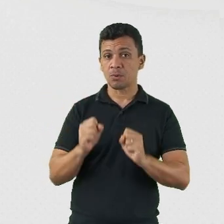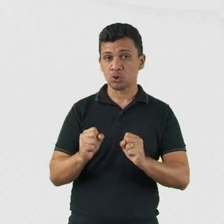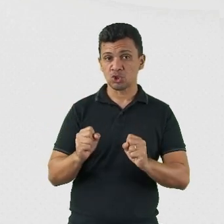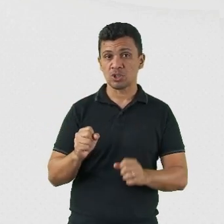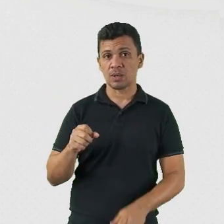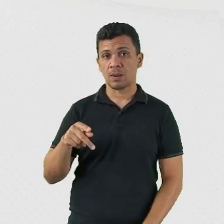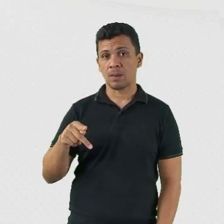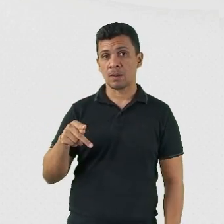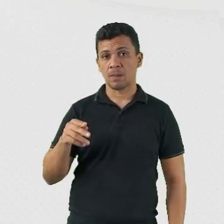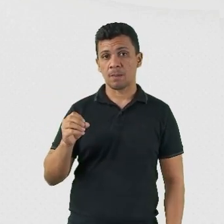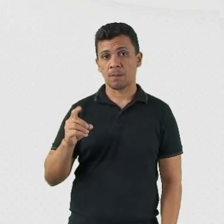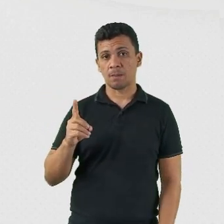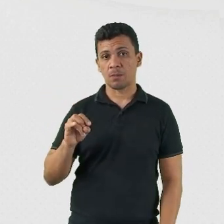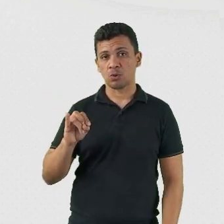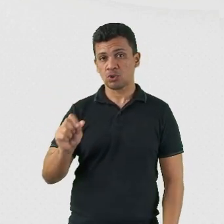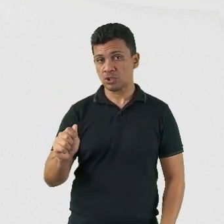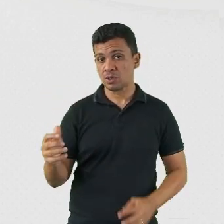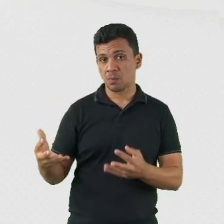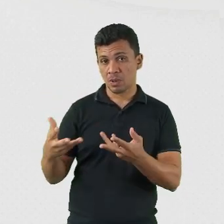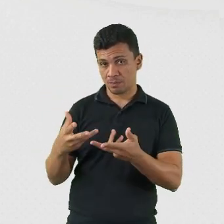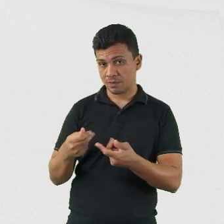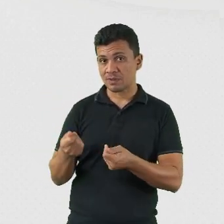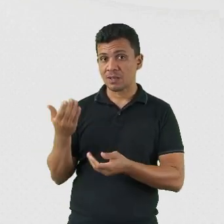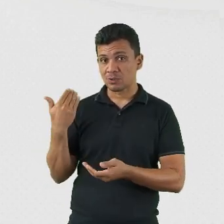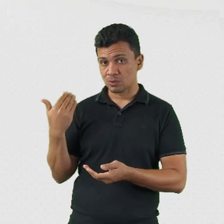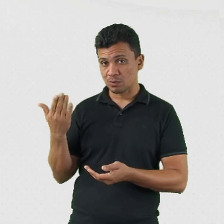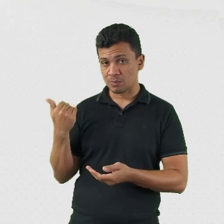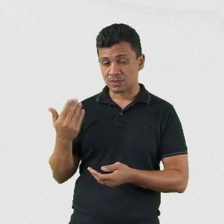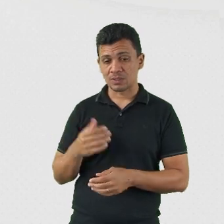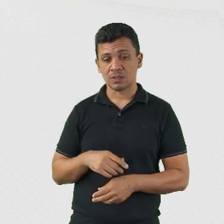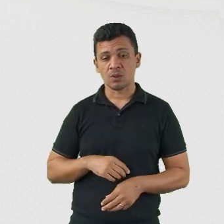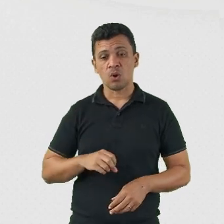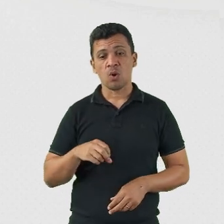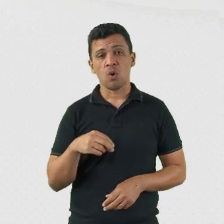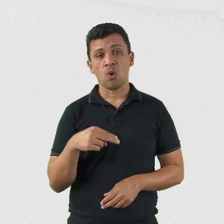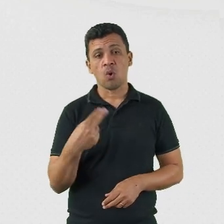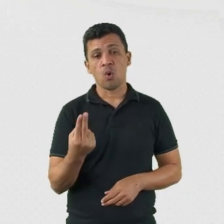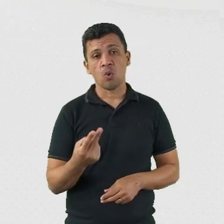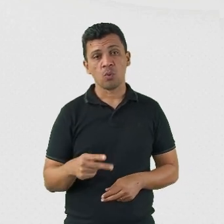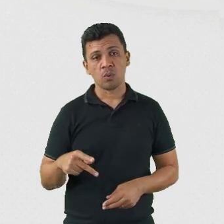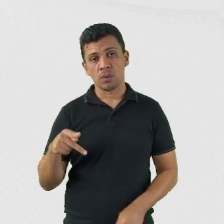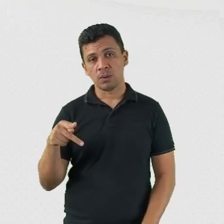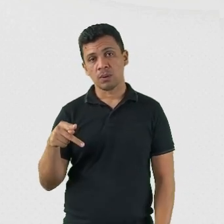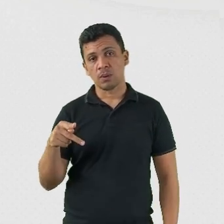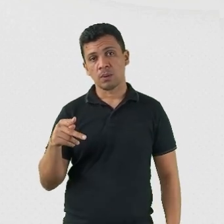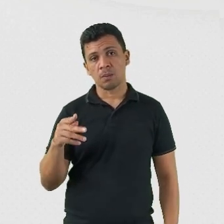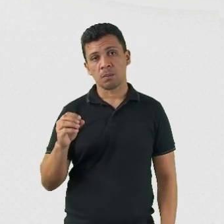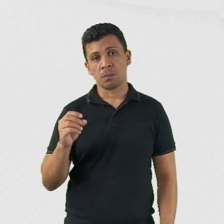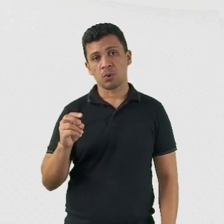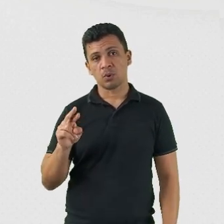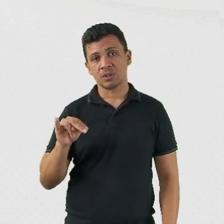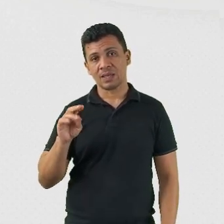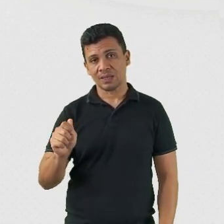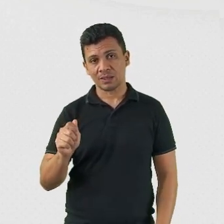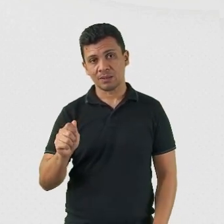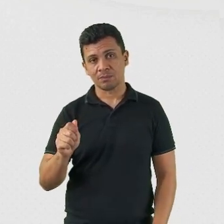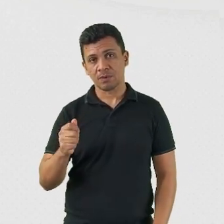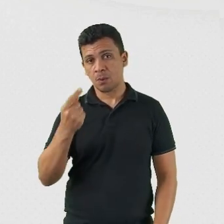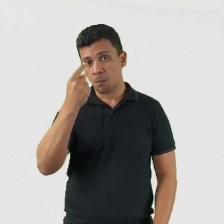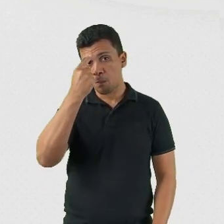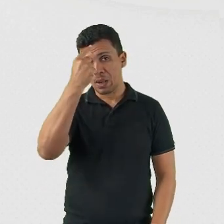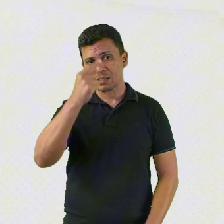uma habilidade do passado, ou poderia, para dar essa ideia mais cortês, tá? Mais